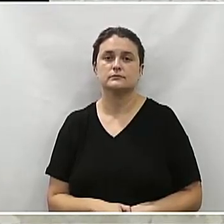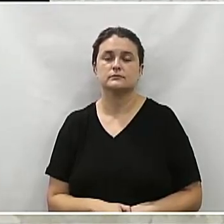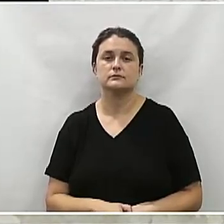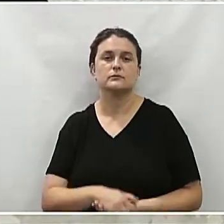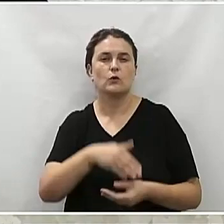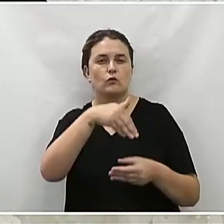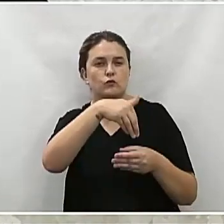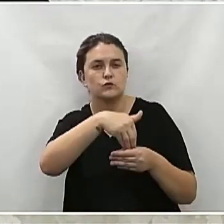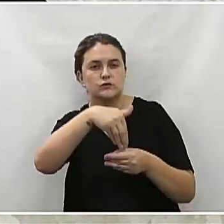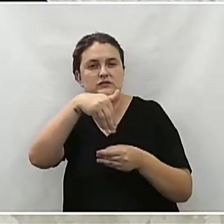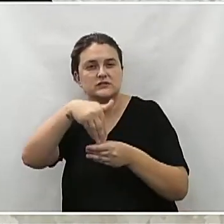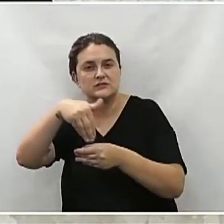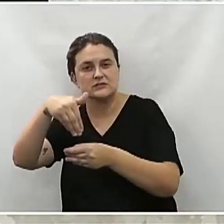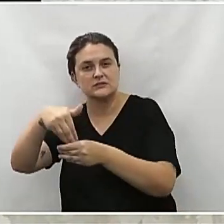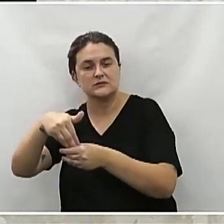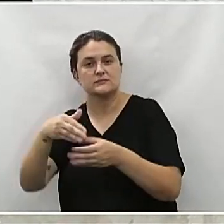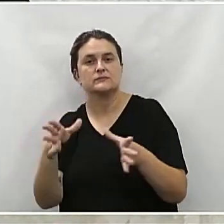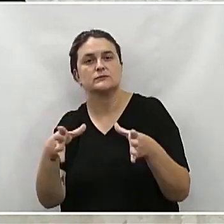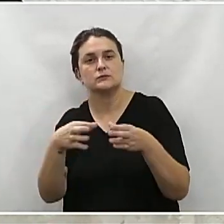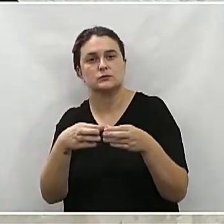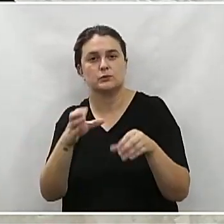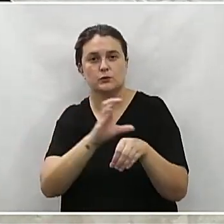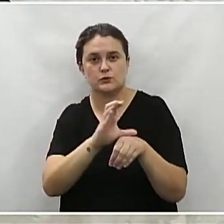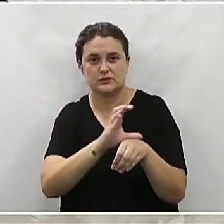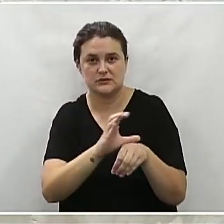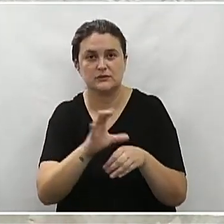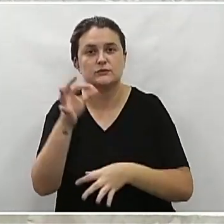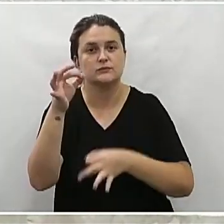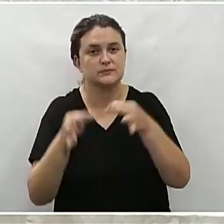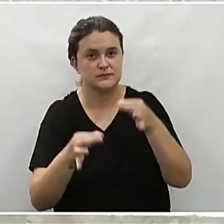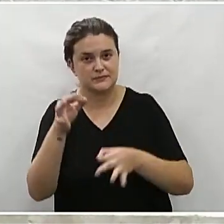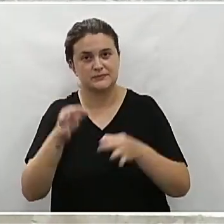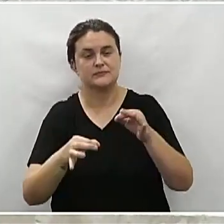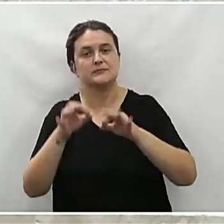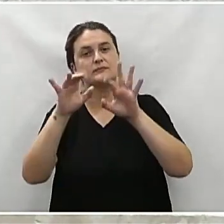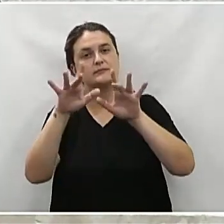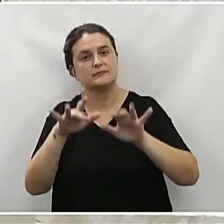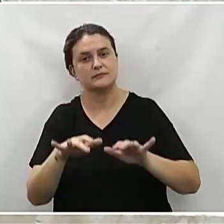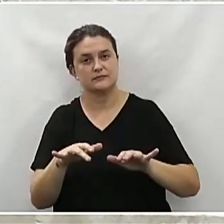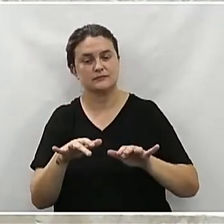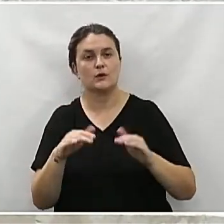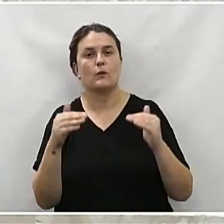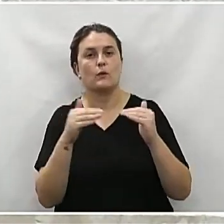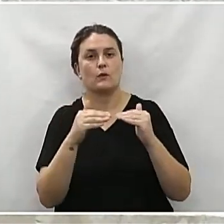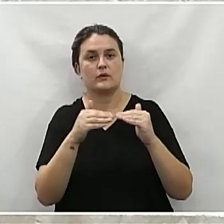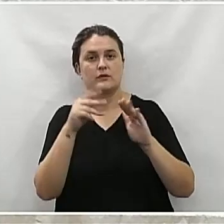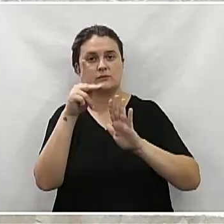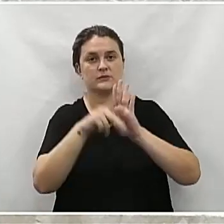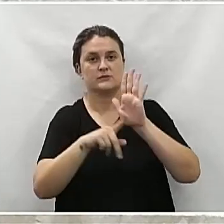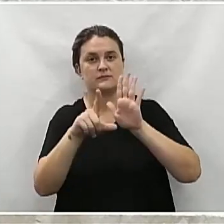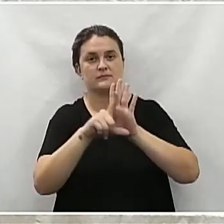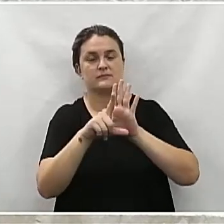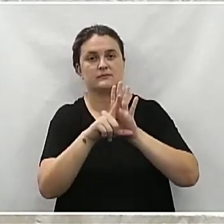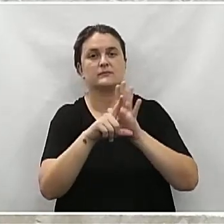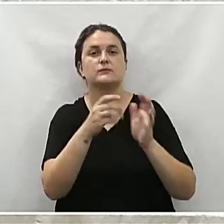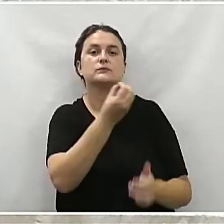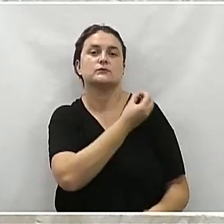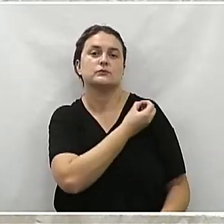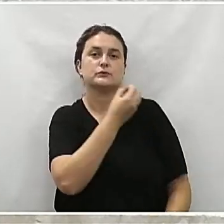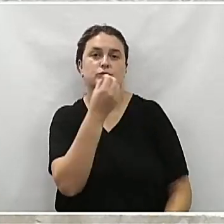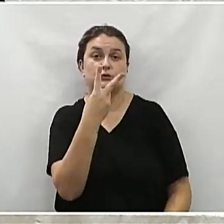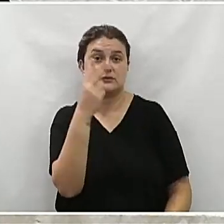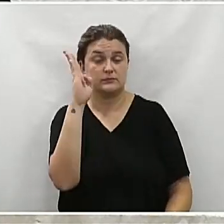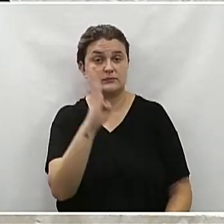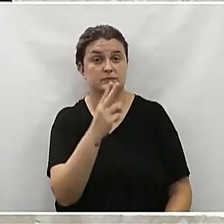Votação do parecer fundamentado da Comissão de Constituição, Justiça e Redação Final, favorável ao projeto de lei ordinária número